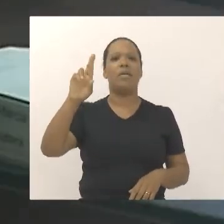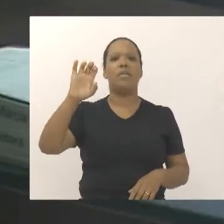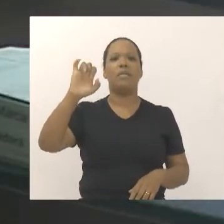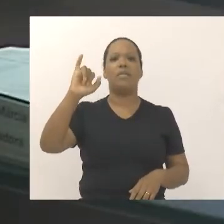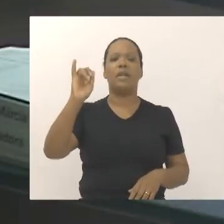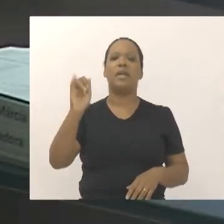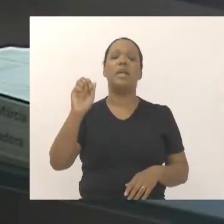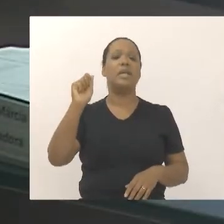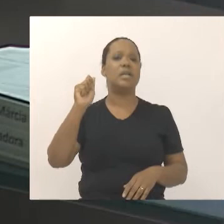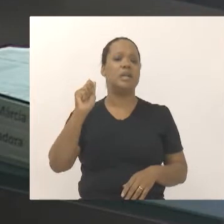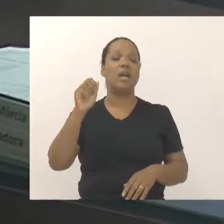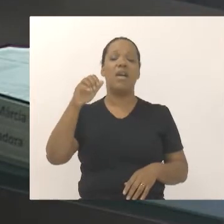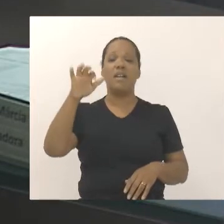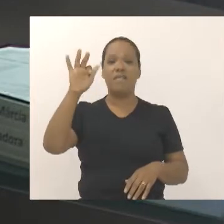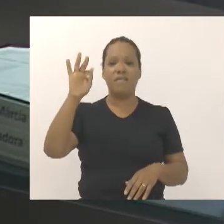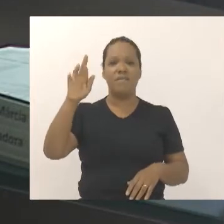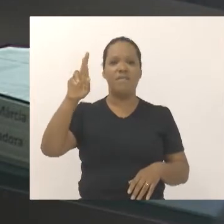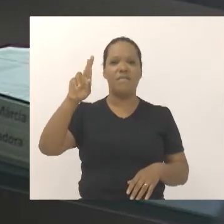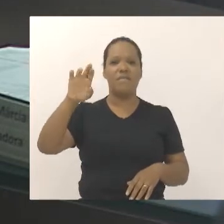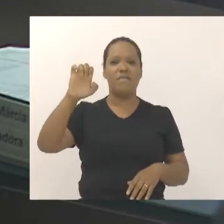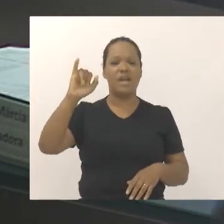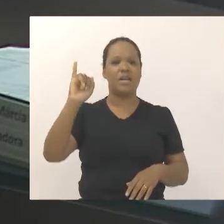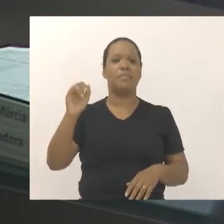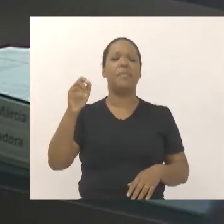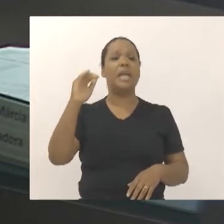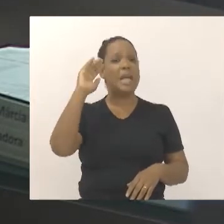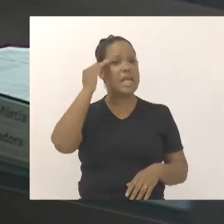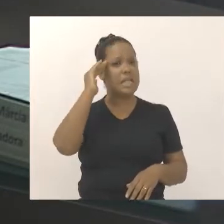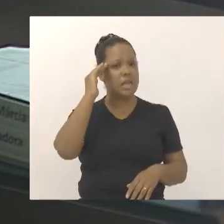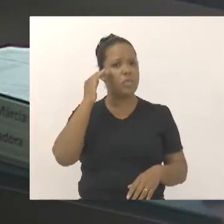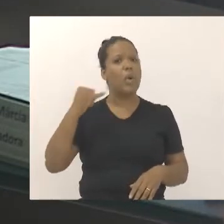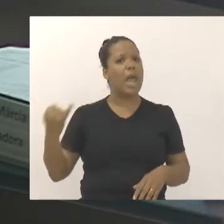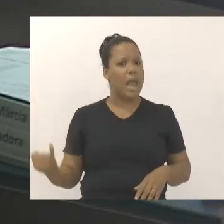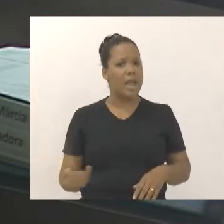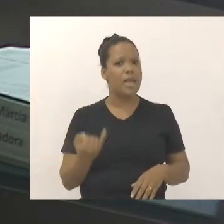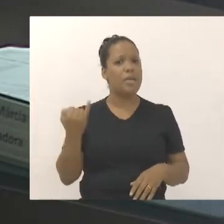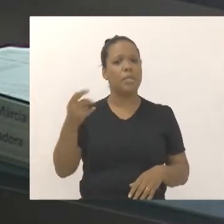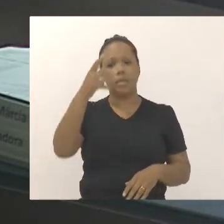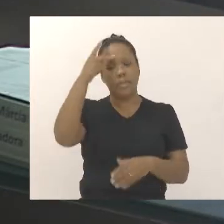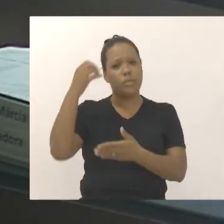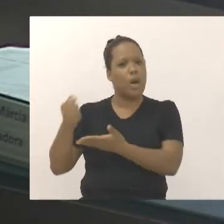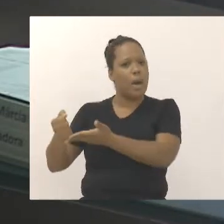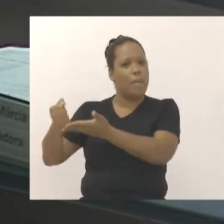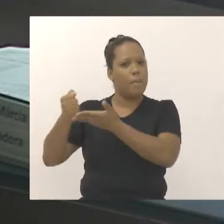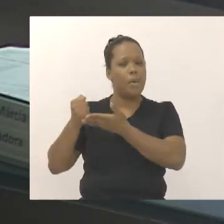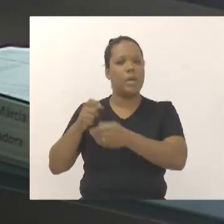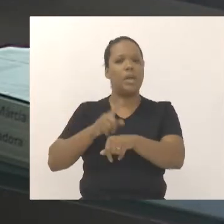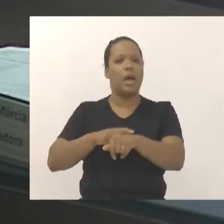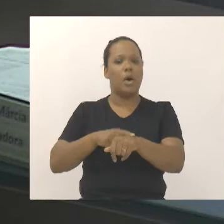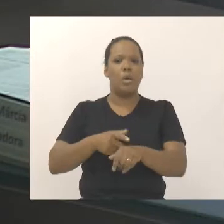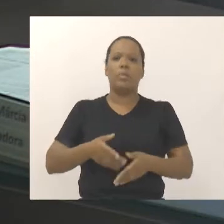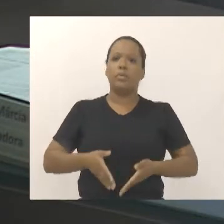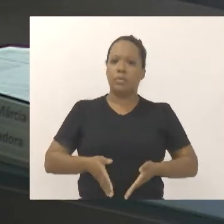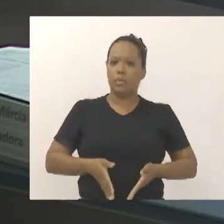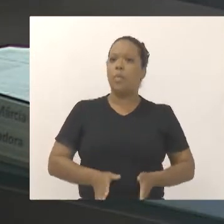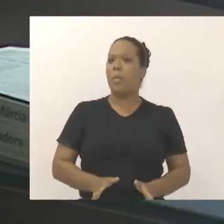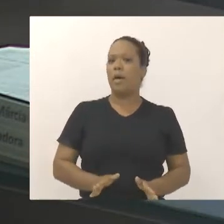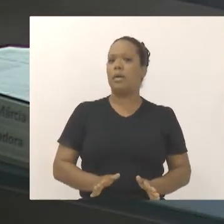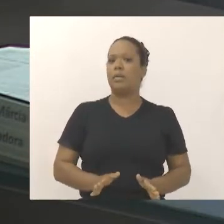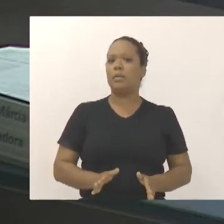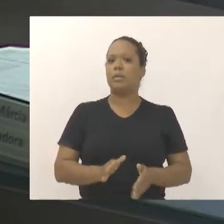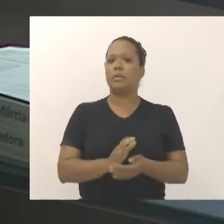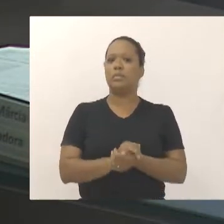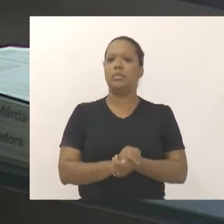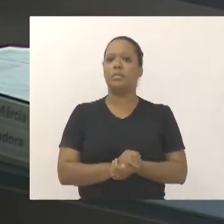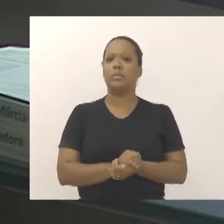Entendo a participação, o quanto é importante o suporte de um acompanhante do lado durante um transcorrer